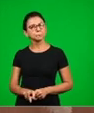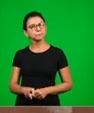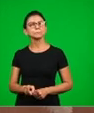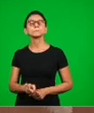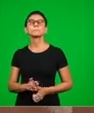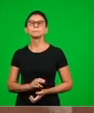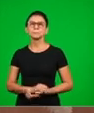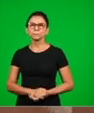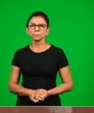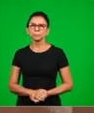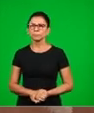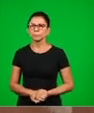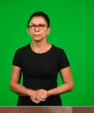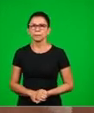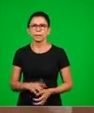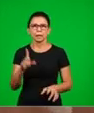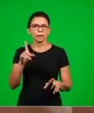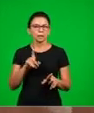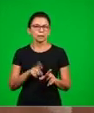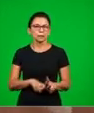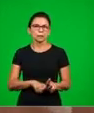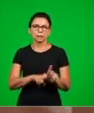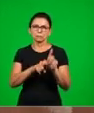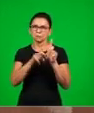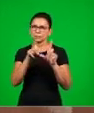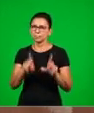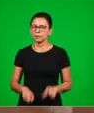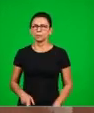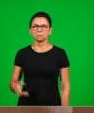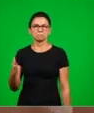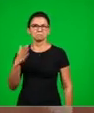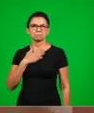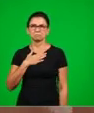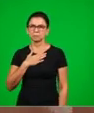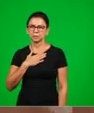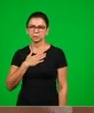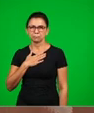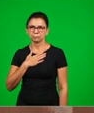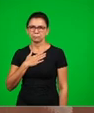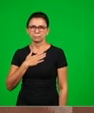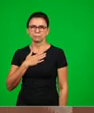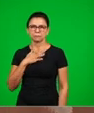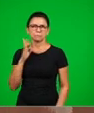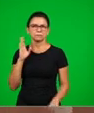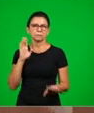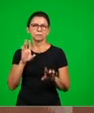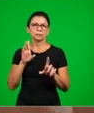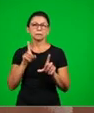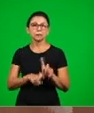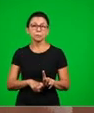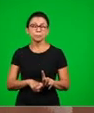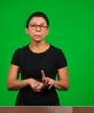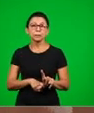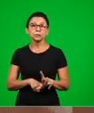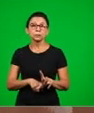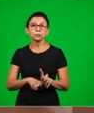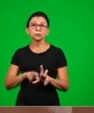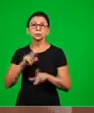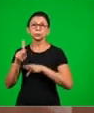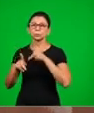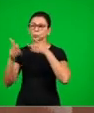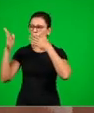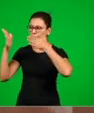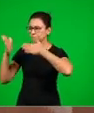porque não depende de mim, depende de um povo fiel. 1, 2, 3 fiéis. Está fora do lugar, não está certo isso